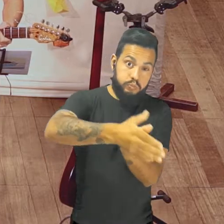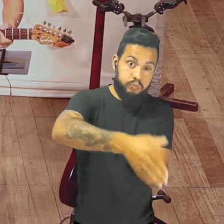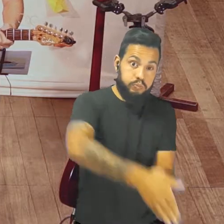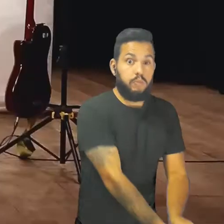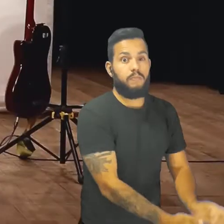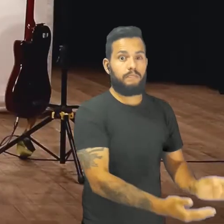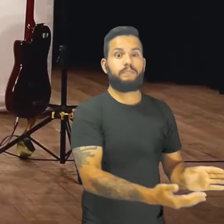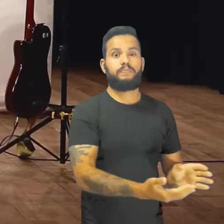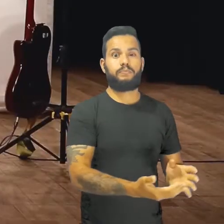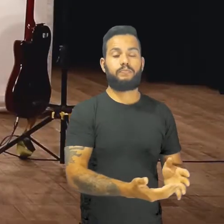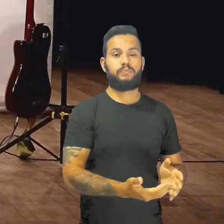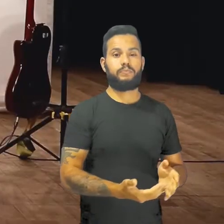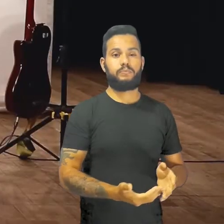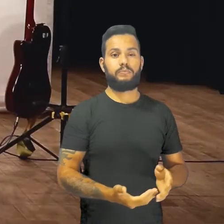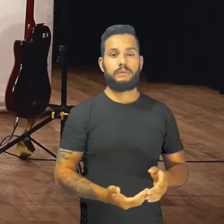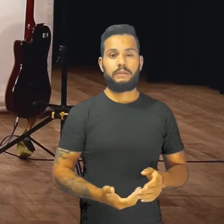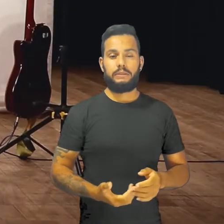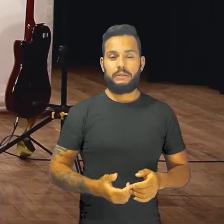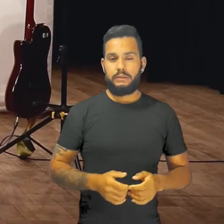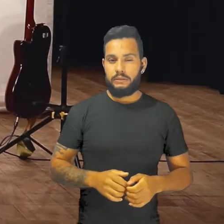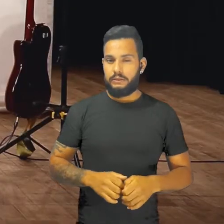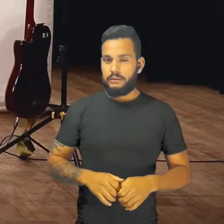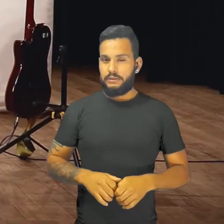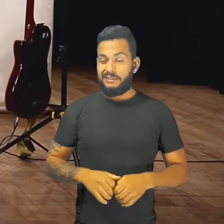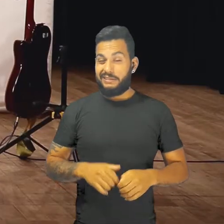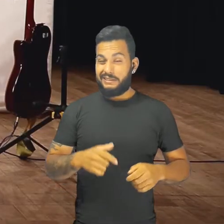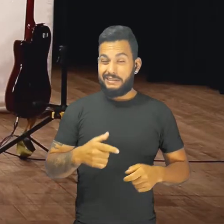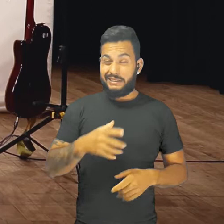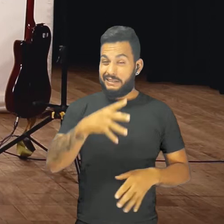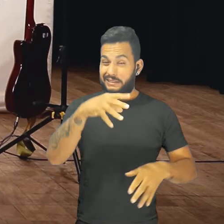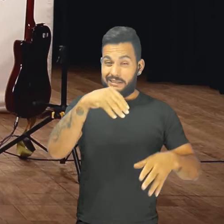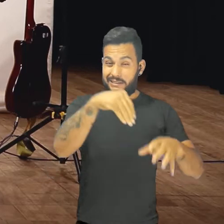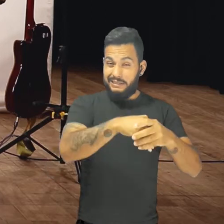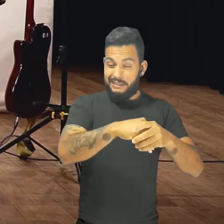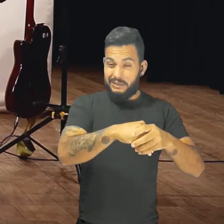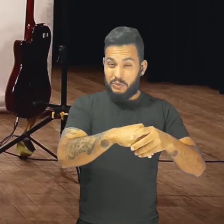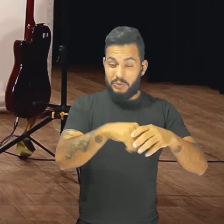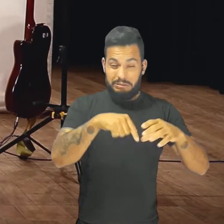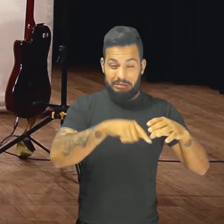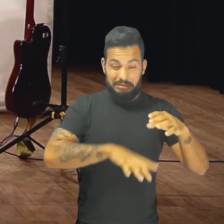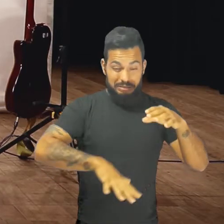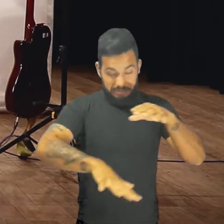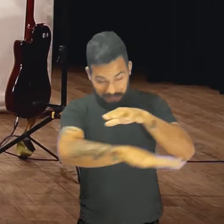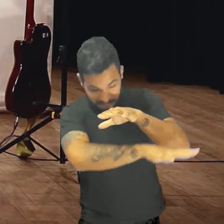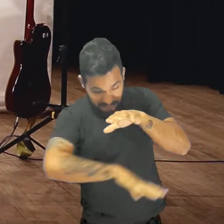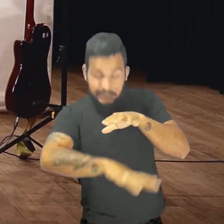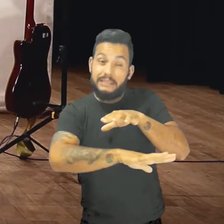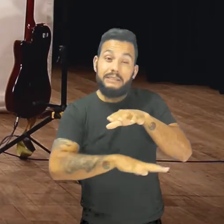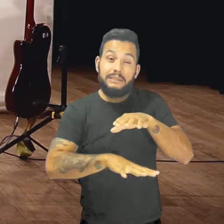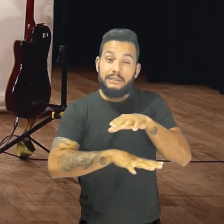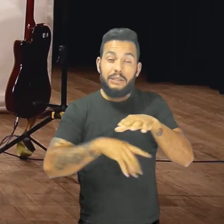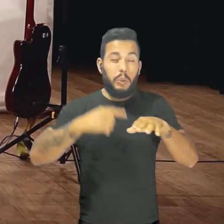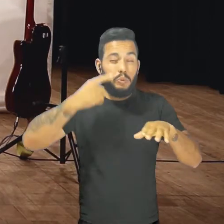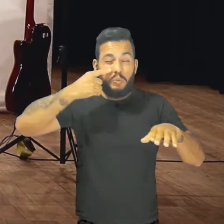lobo entupida. Dentro da sarjeta. Dentro da sarjeta, a coisa era sinistra. Era